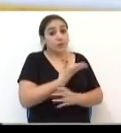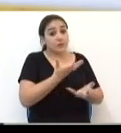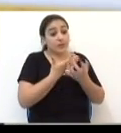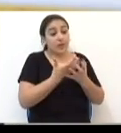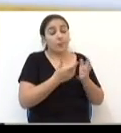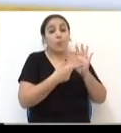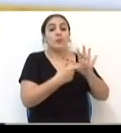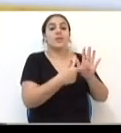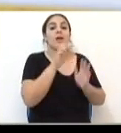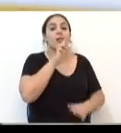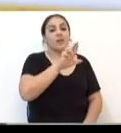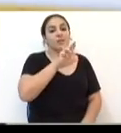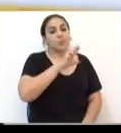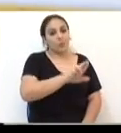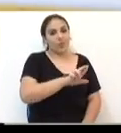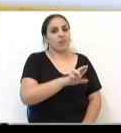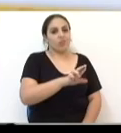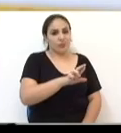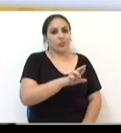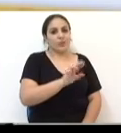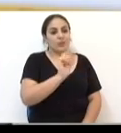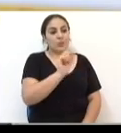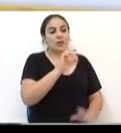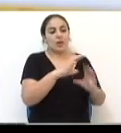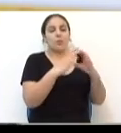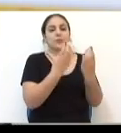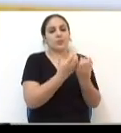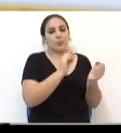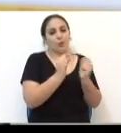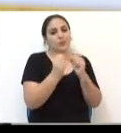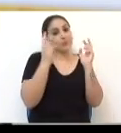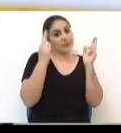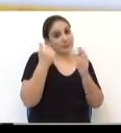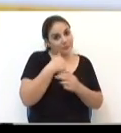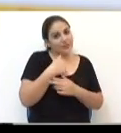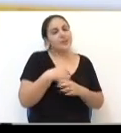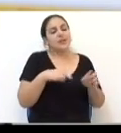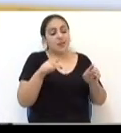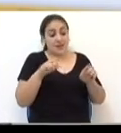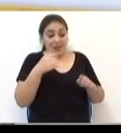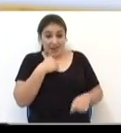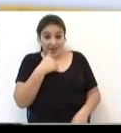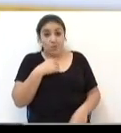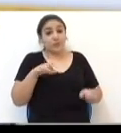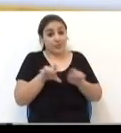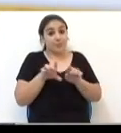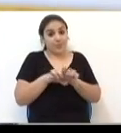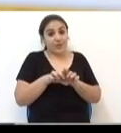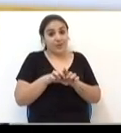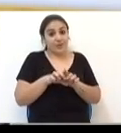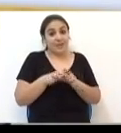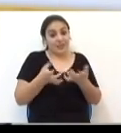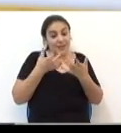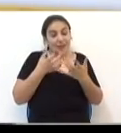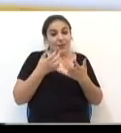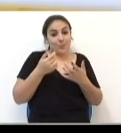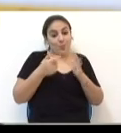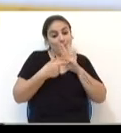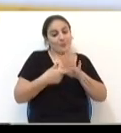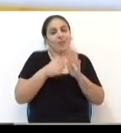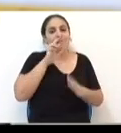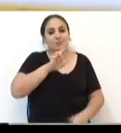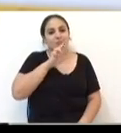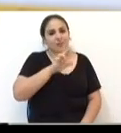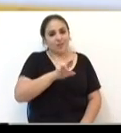gente quer realmente apresentar resultado. Então, é isso que a comunidade pode esperar de mim e que eu também espero isso de mim mesmo,